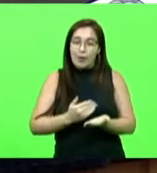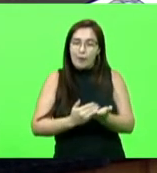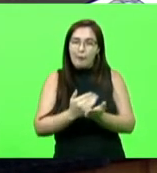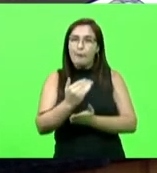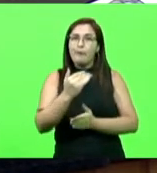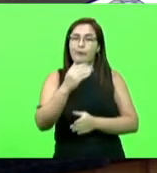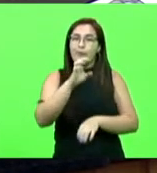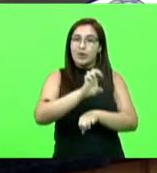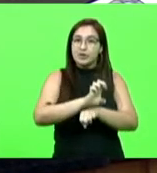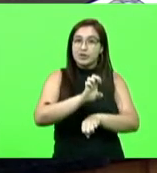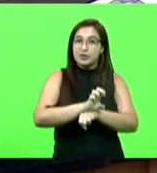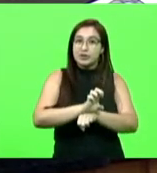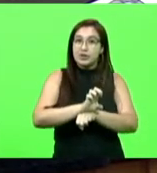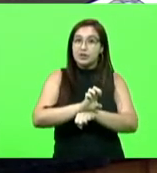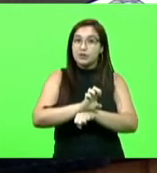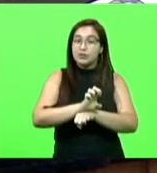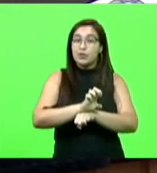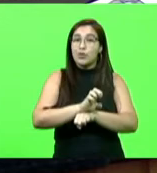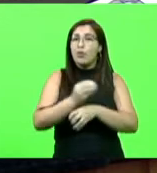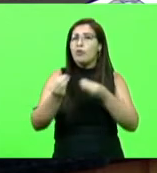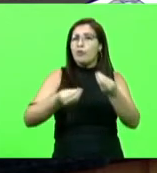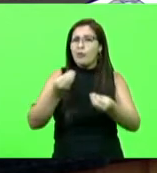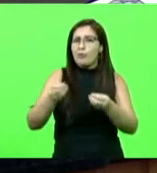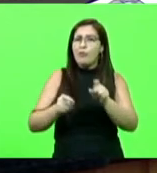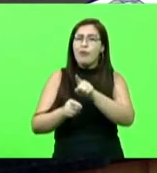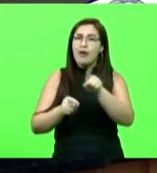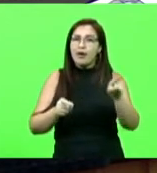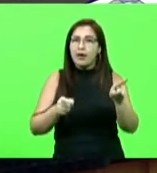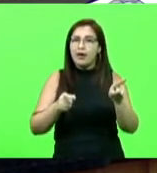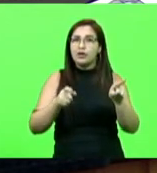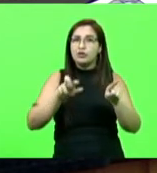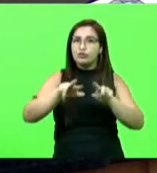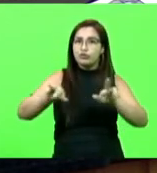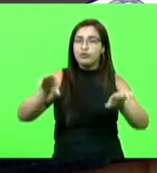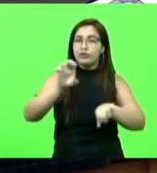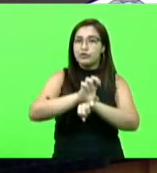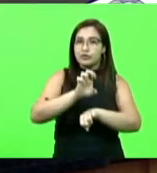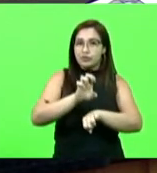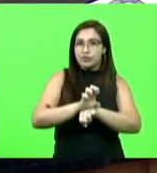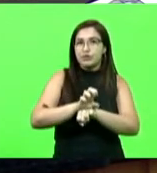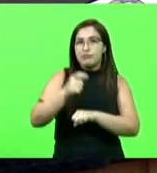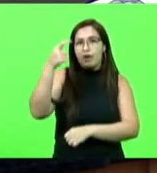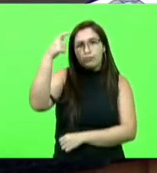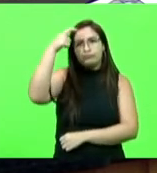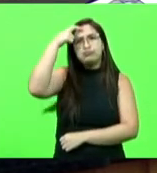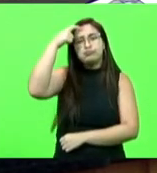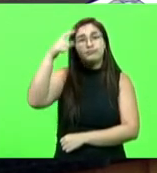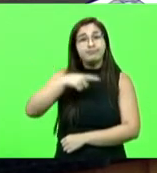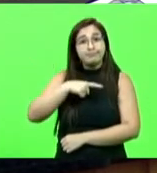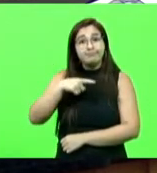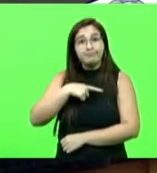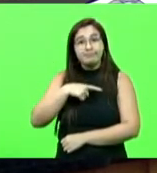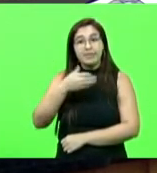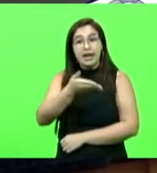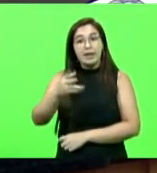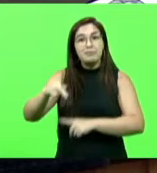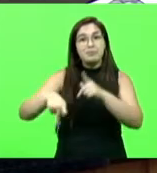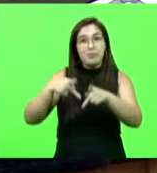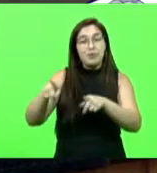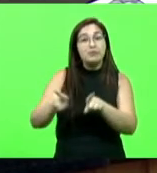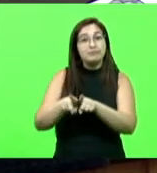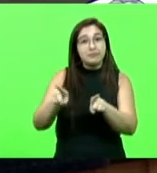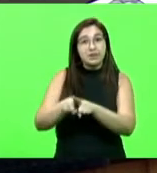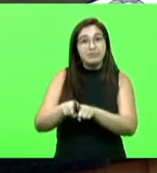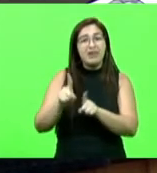também gera consciência em cada uma das assembleias, na população de cada um dos estados. O caminho é muito mais